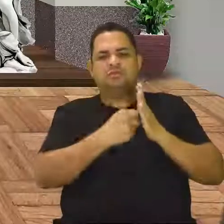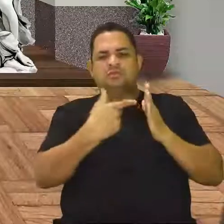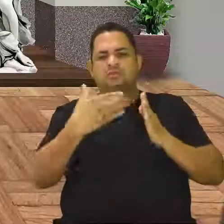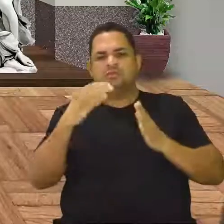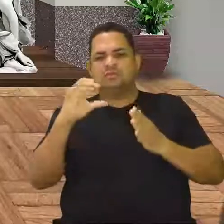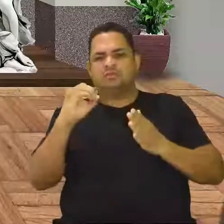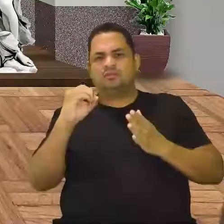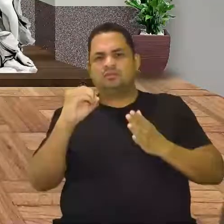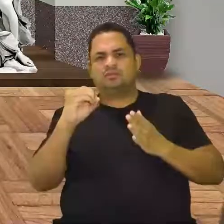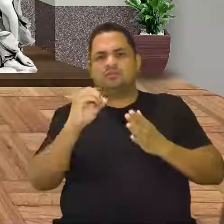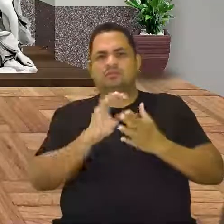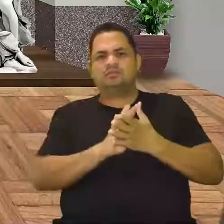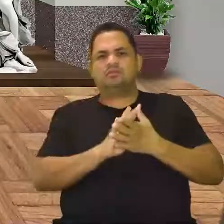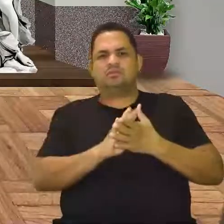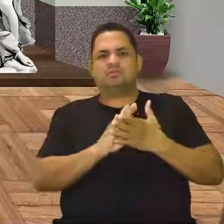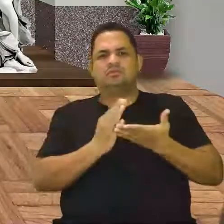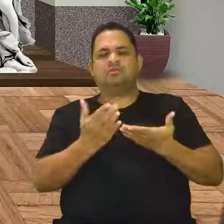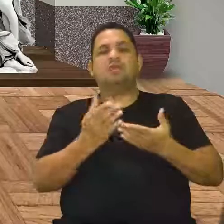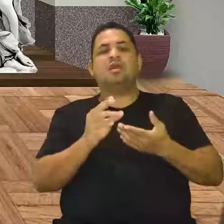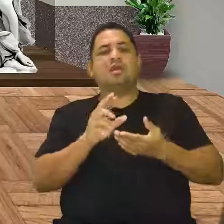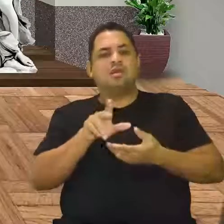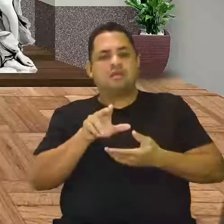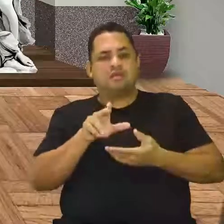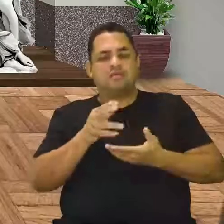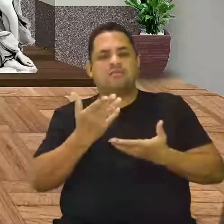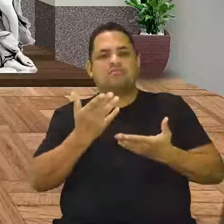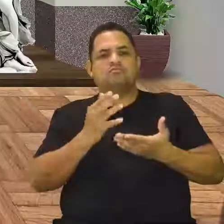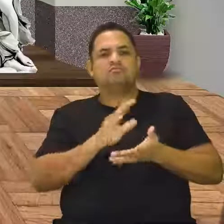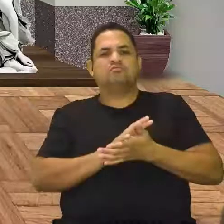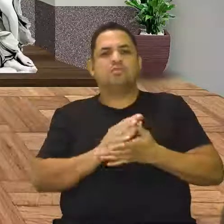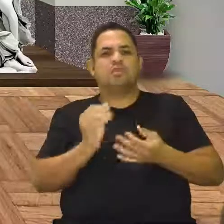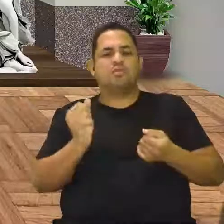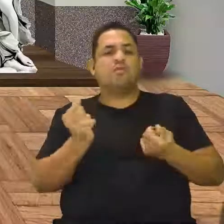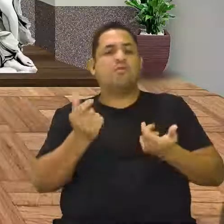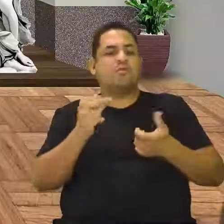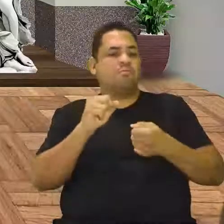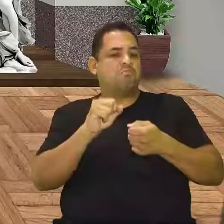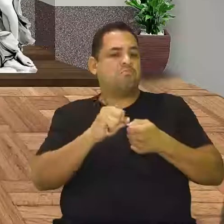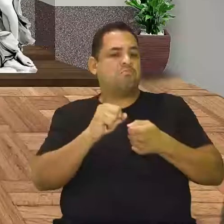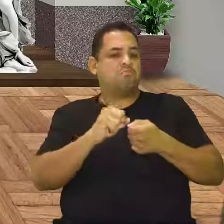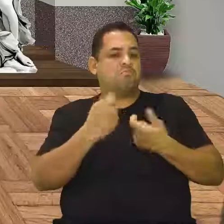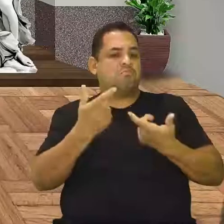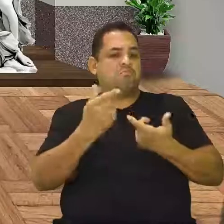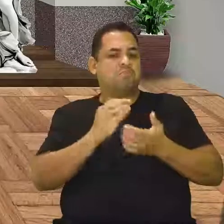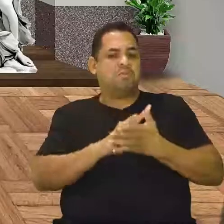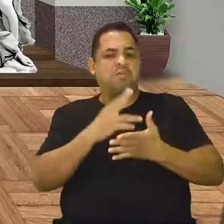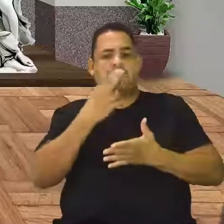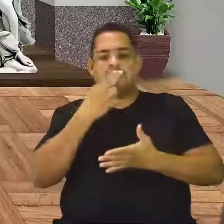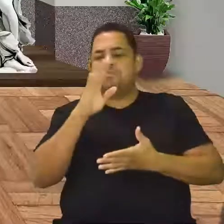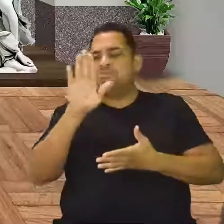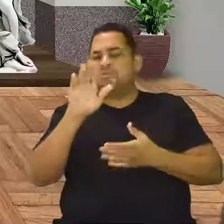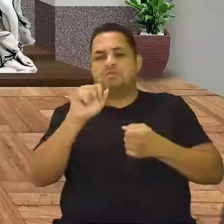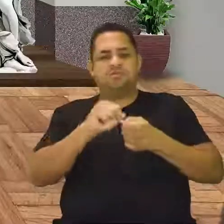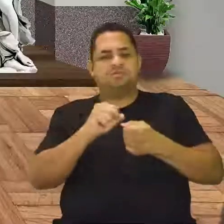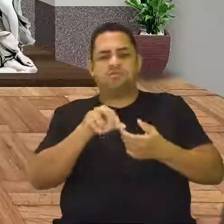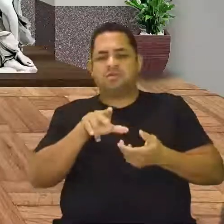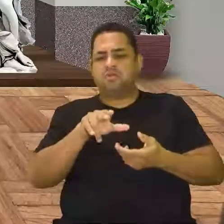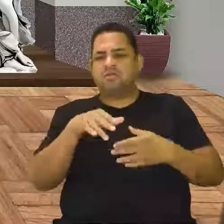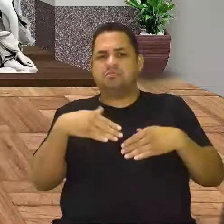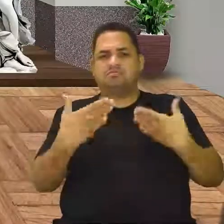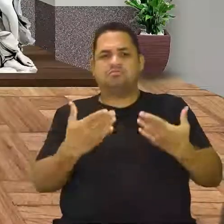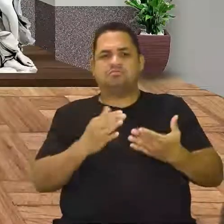20 a mesma para a senha Será feita e realizado por Adolf Hitler